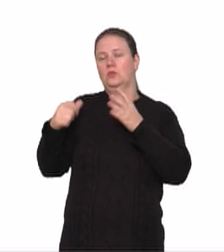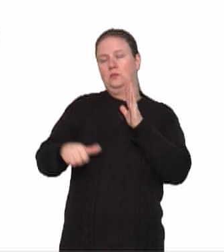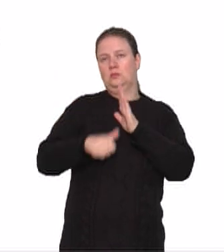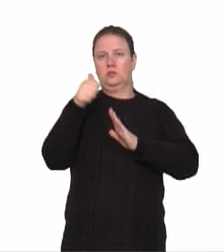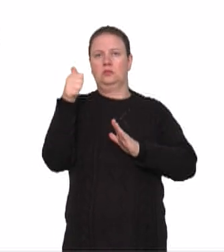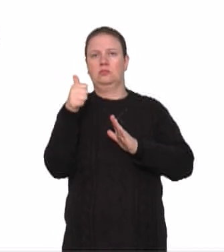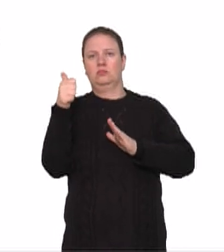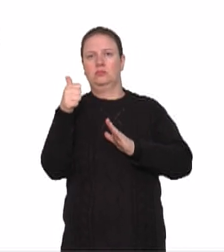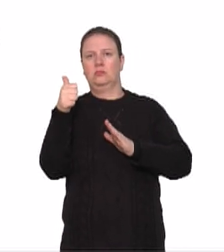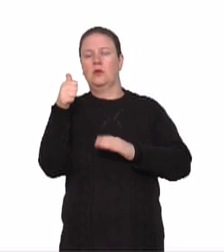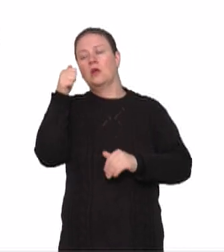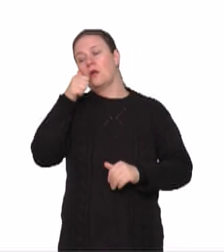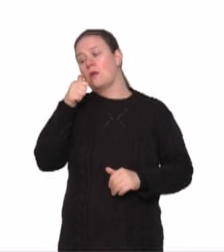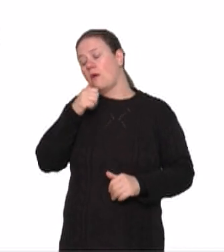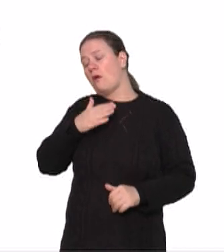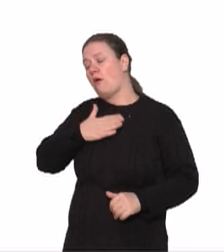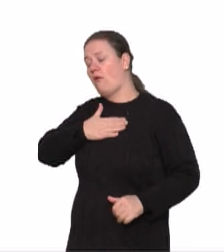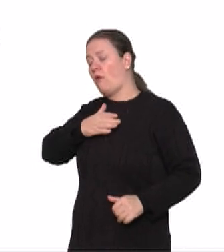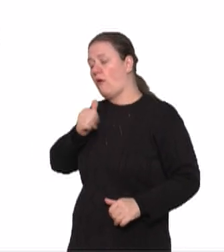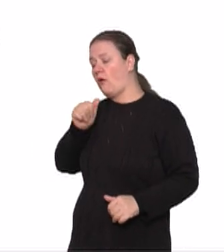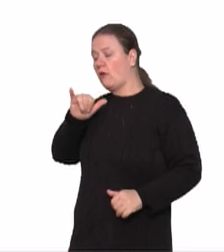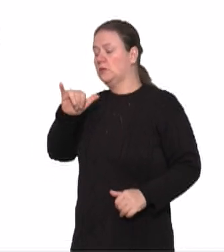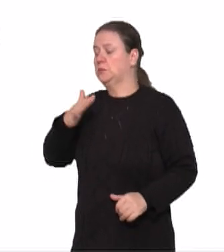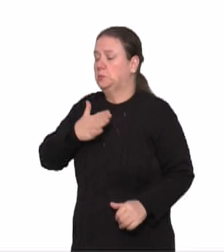da fala da Julieta, ai de mim.